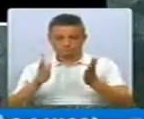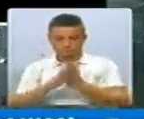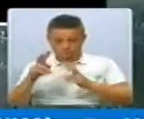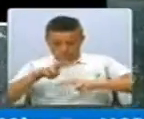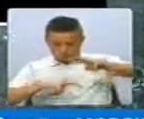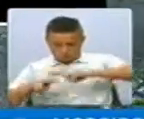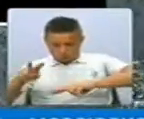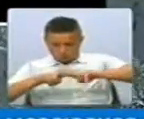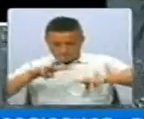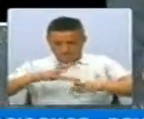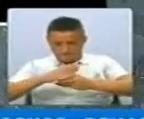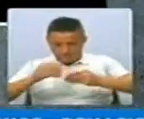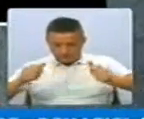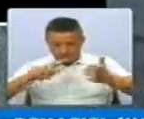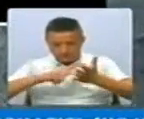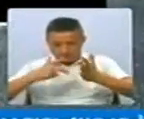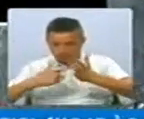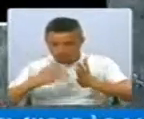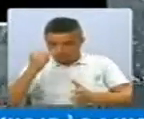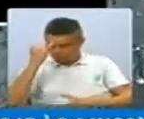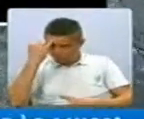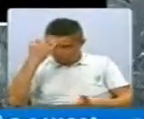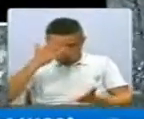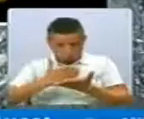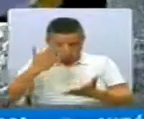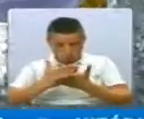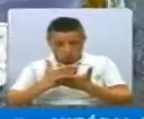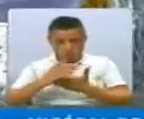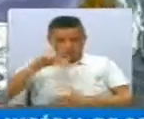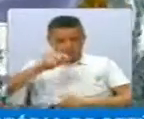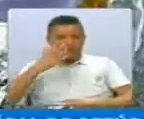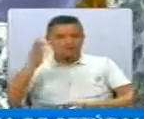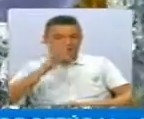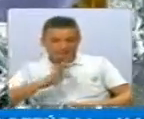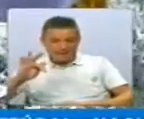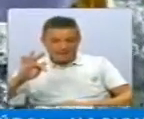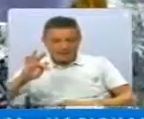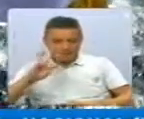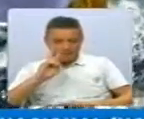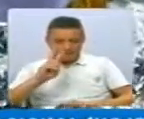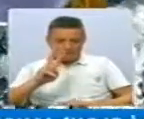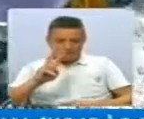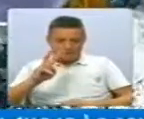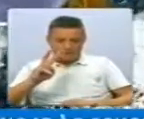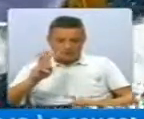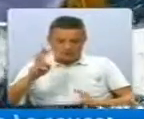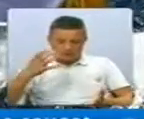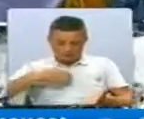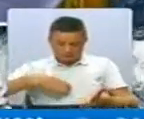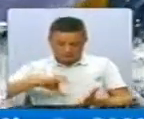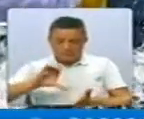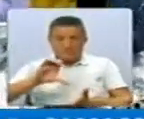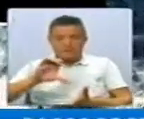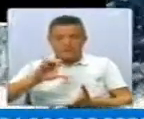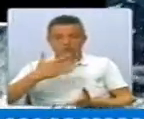com materiais, com tecnologia indiana e destinada também a tentar captar investimento estrangeiro para a